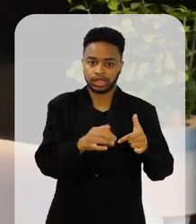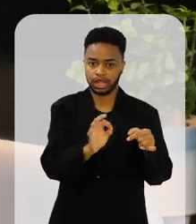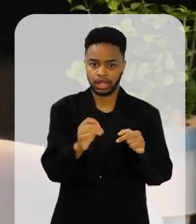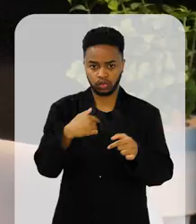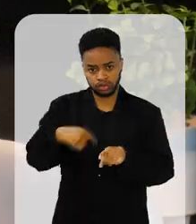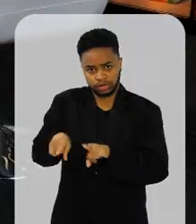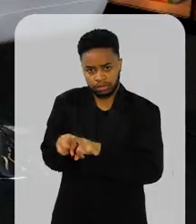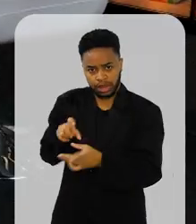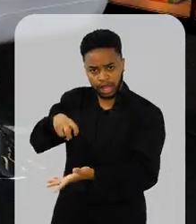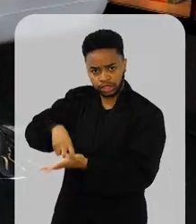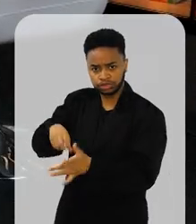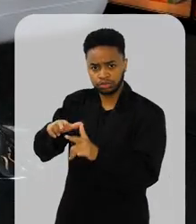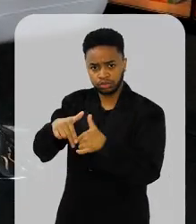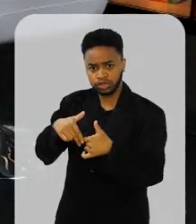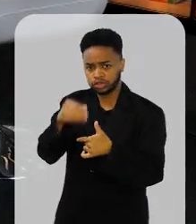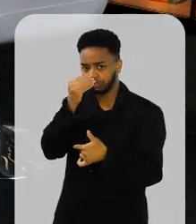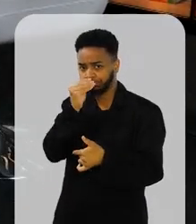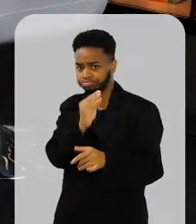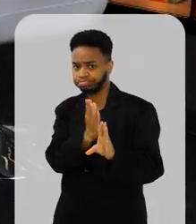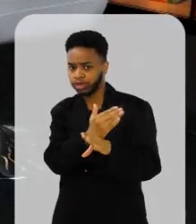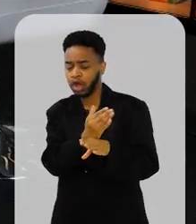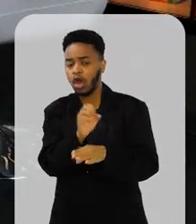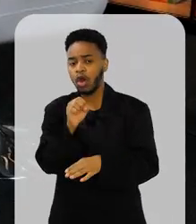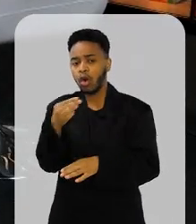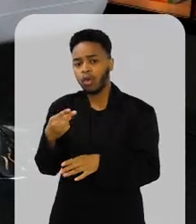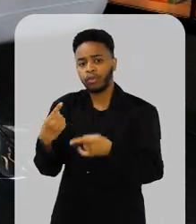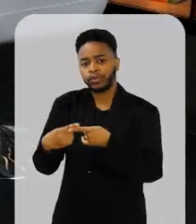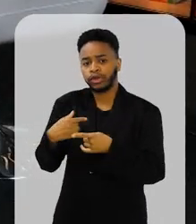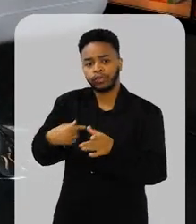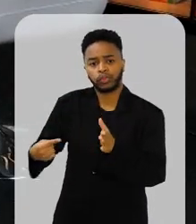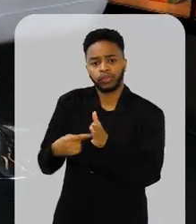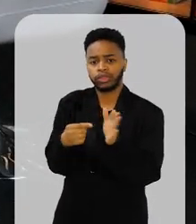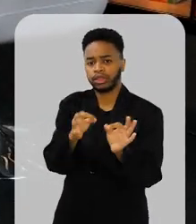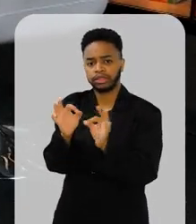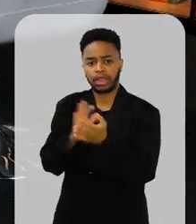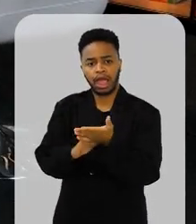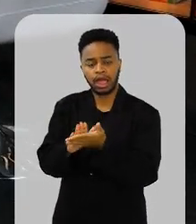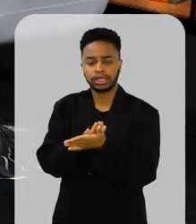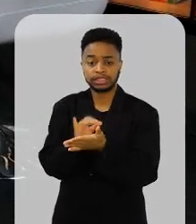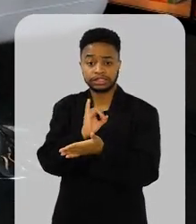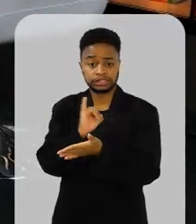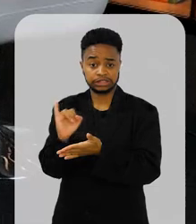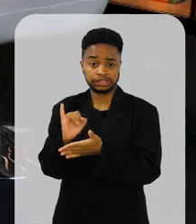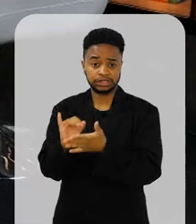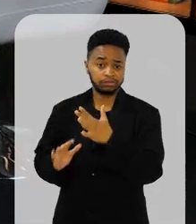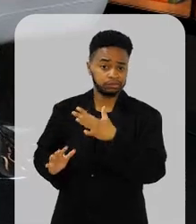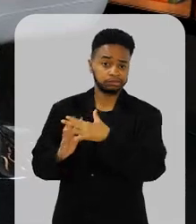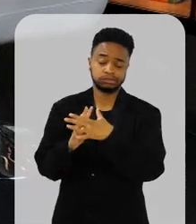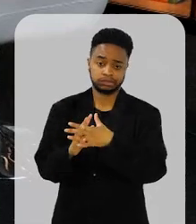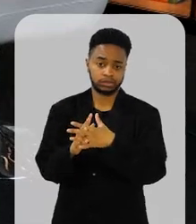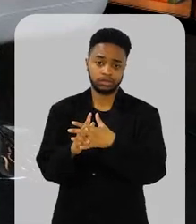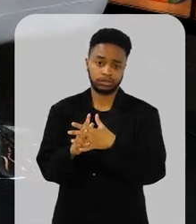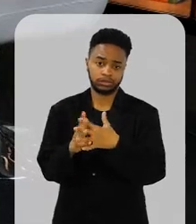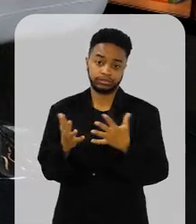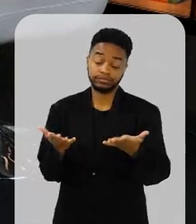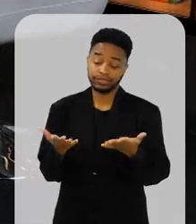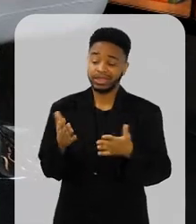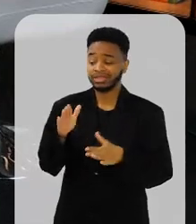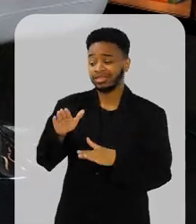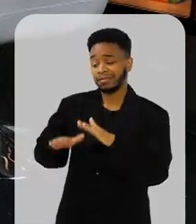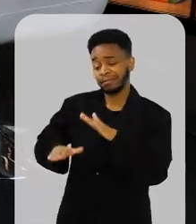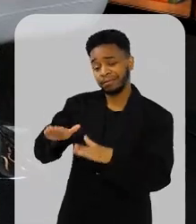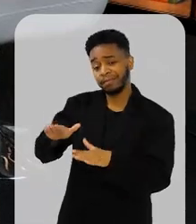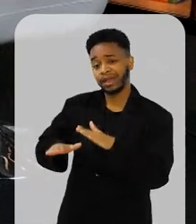penalizada também? Por negligência? Ou por não denunciar o crime? Caso isso chegue em alguma instância? Isso